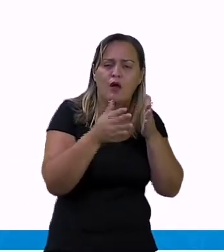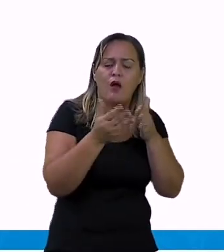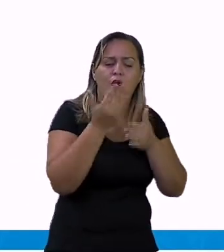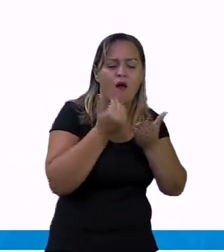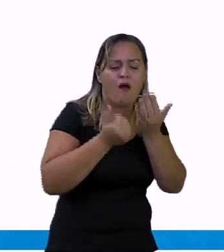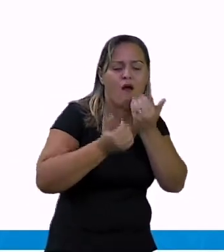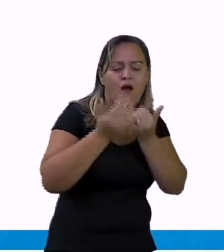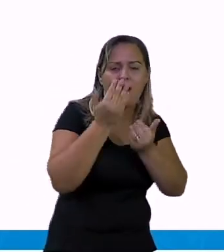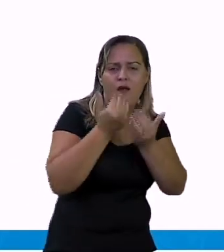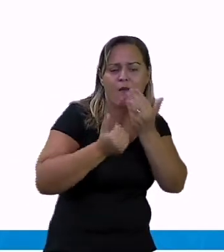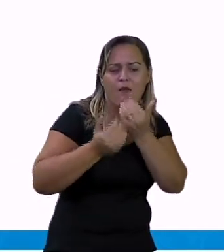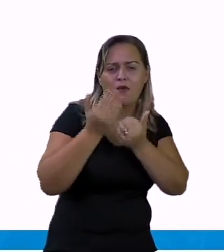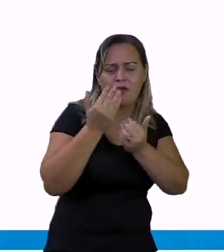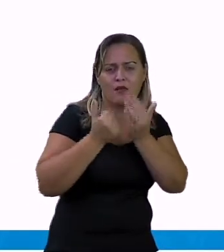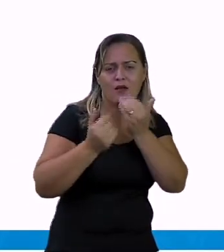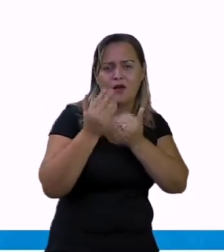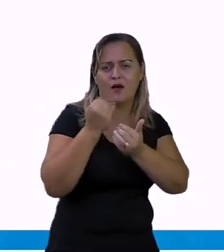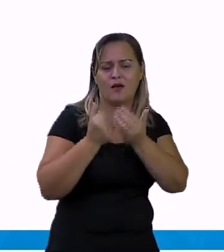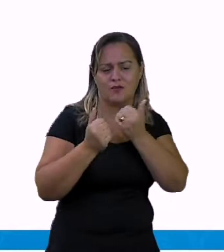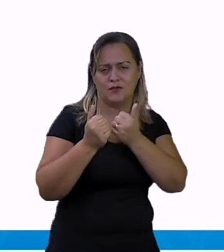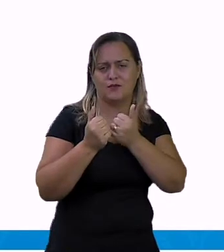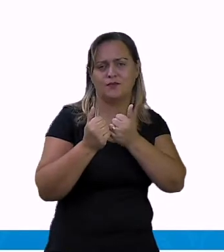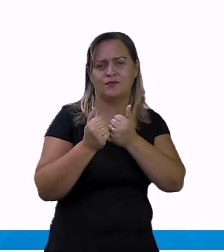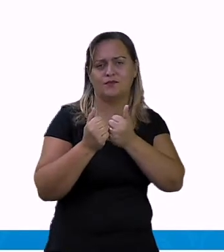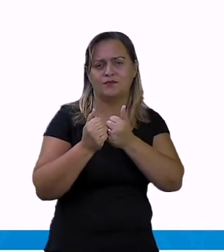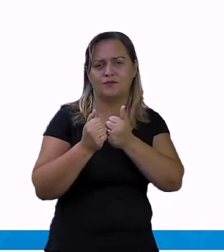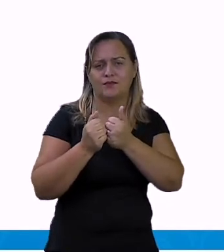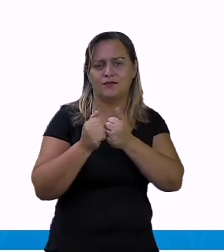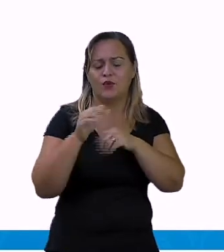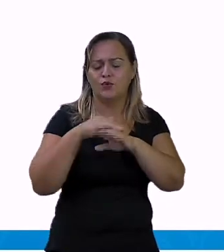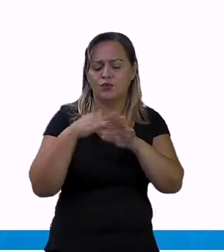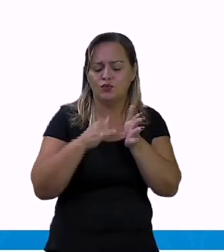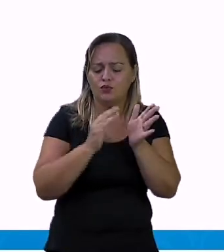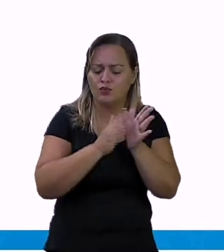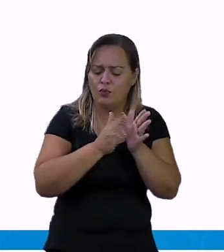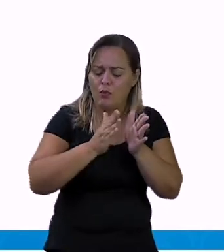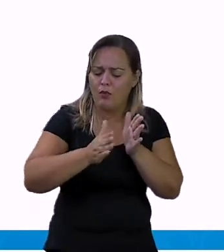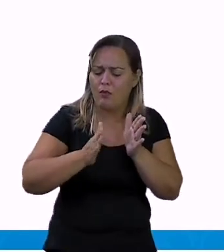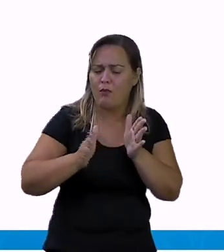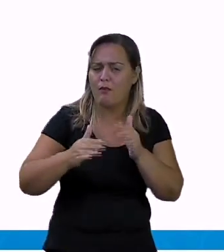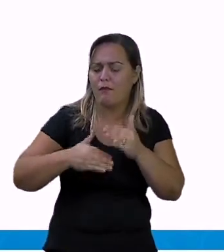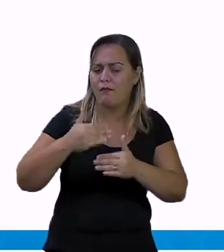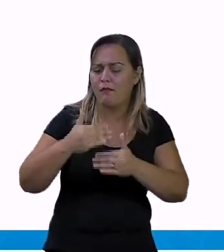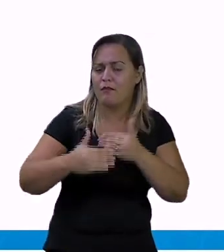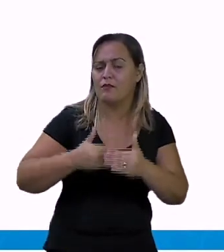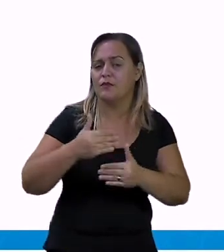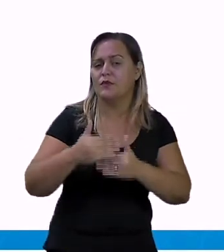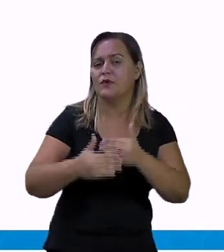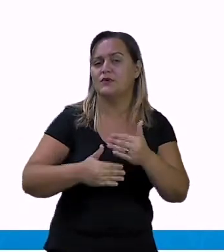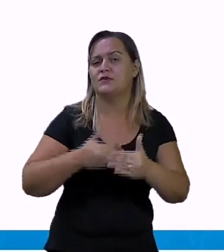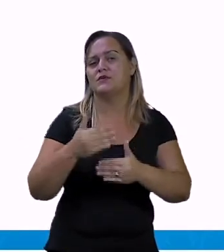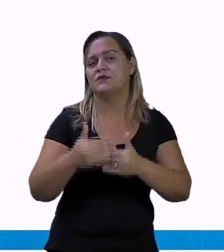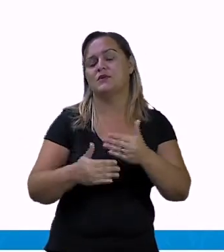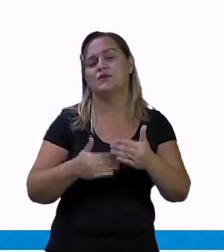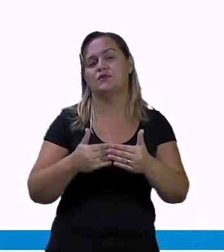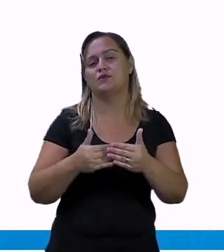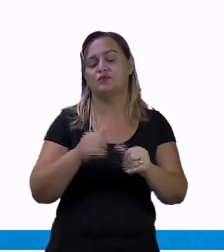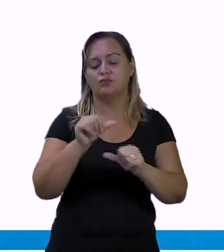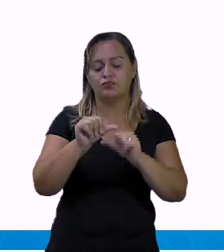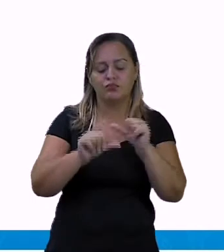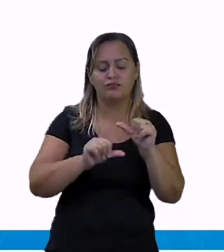de pequenos seres da água, fazem todo um processo, né, de